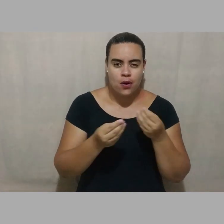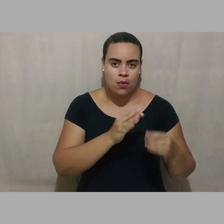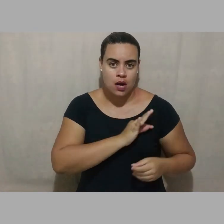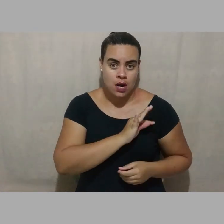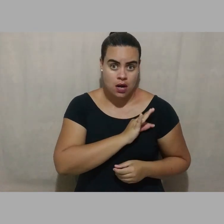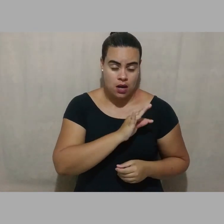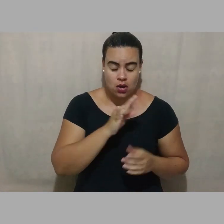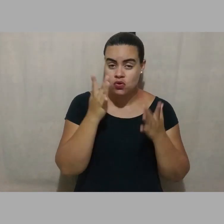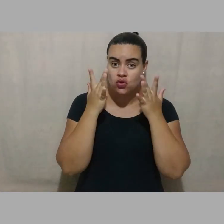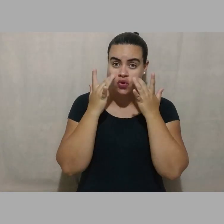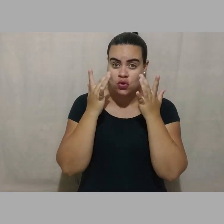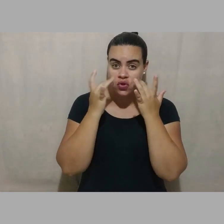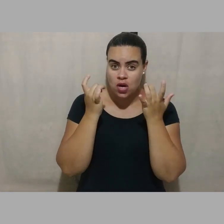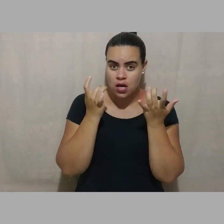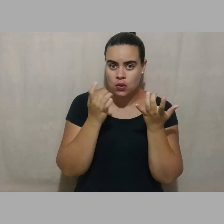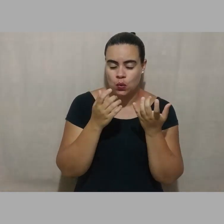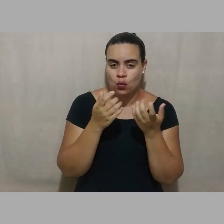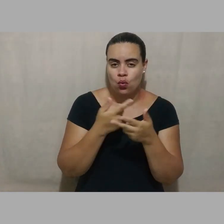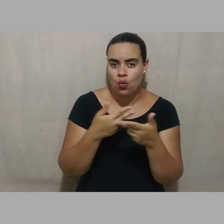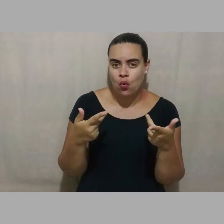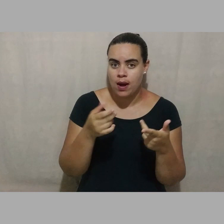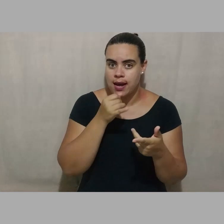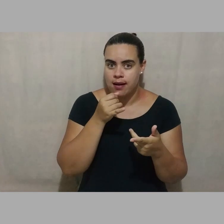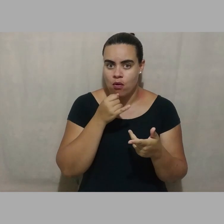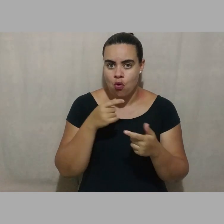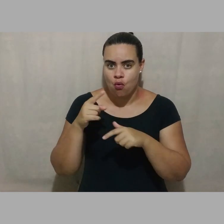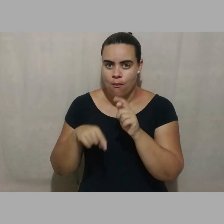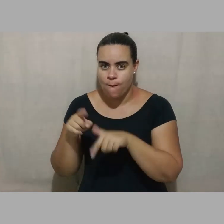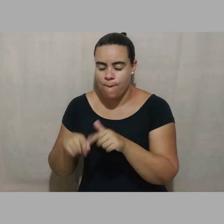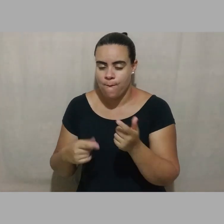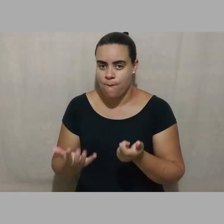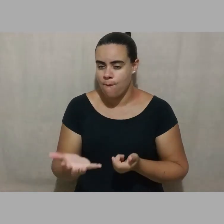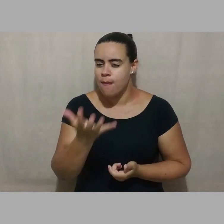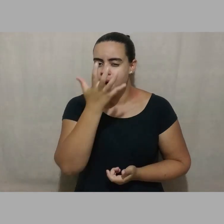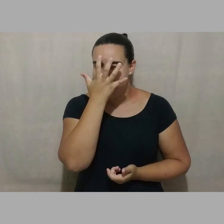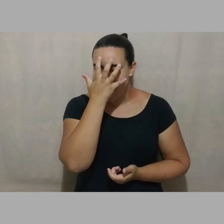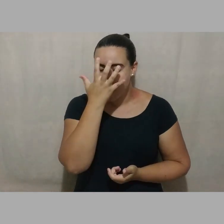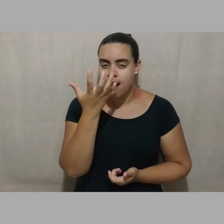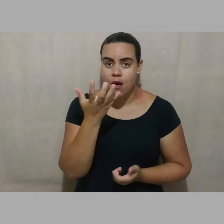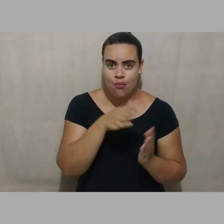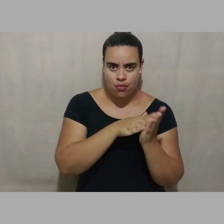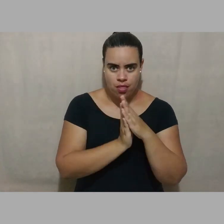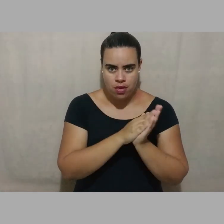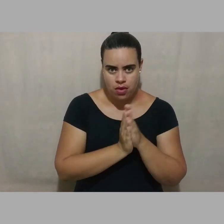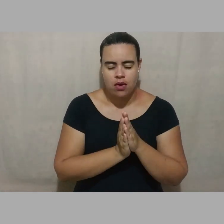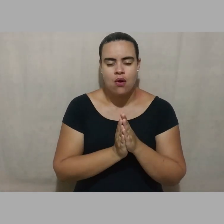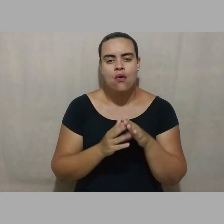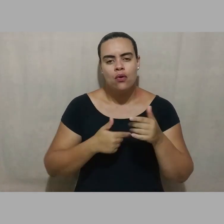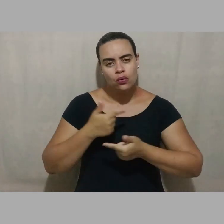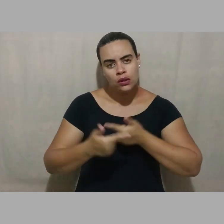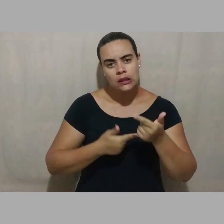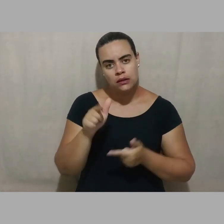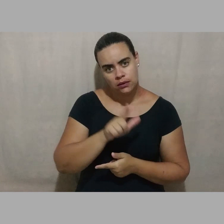técnicas do teatro das formas animadas, objetos, máscaras e bonecos. Trabalho com